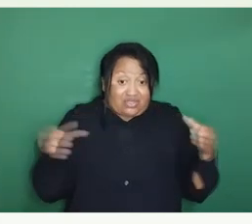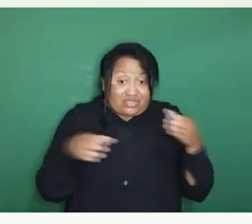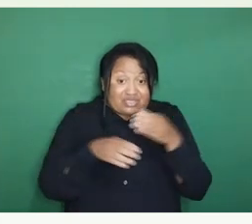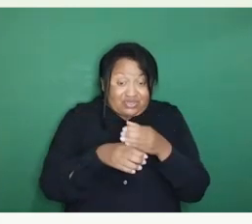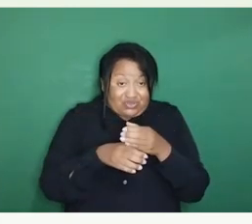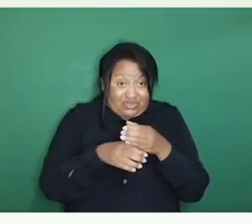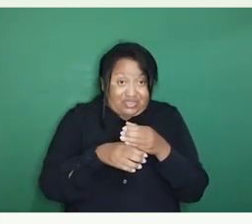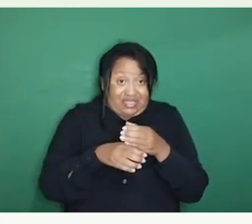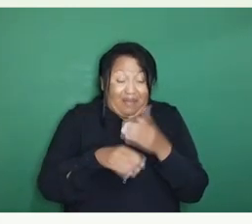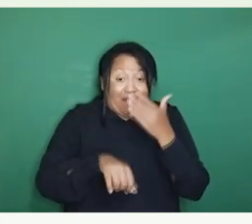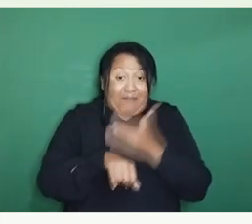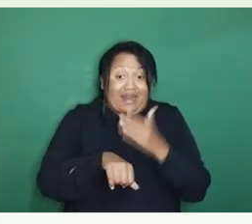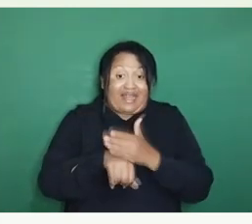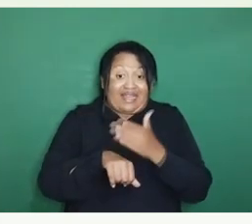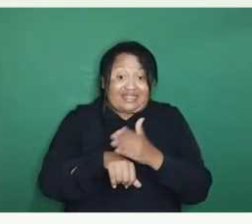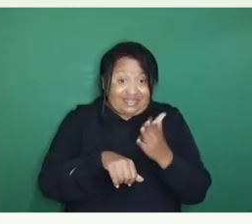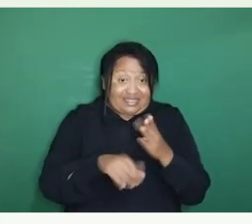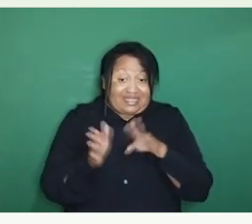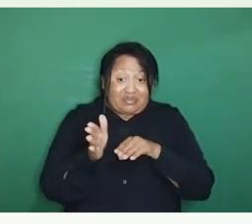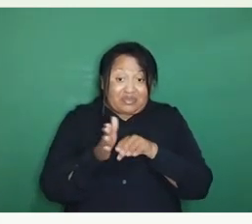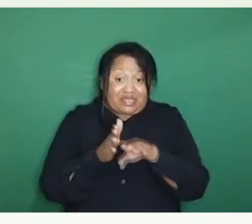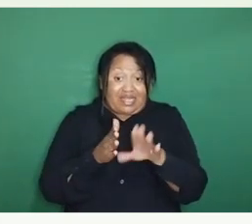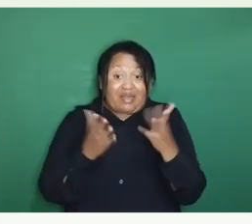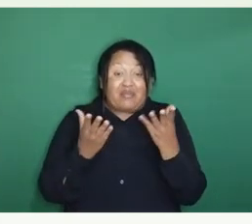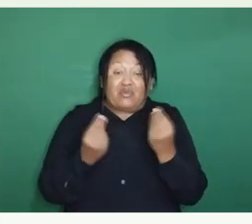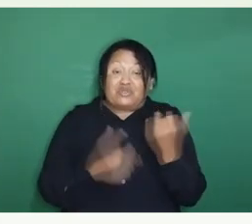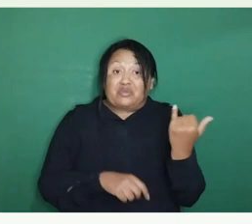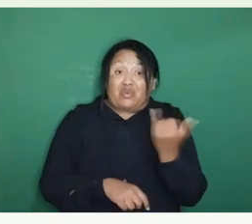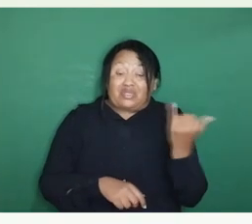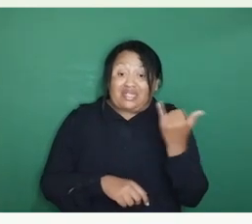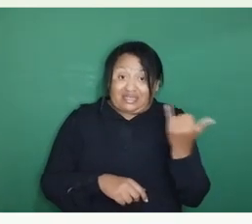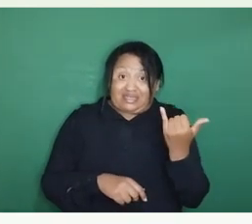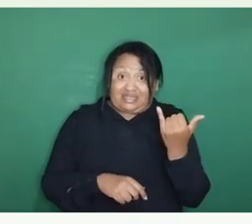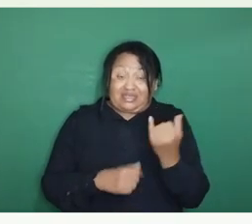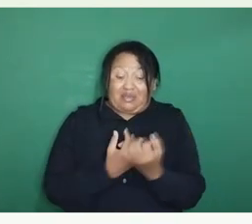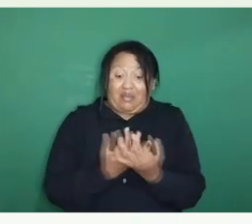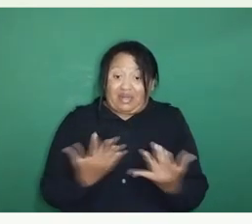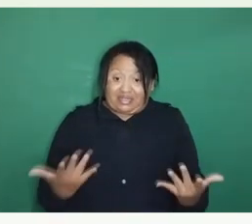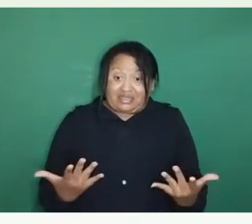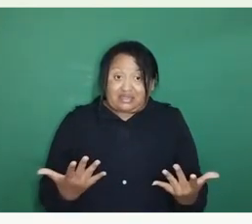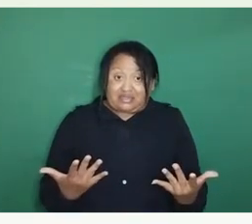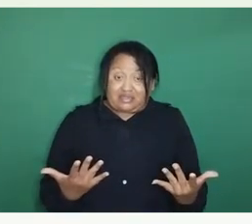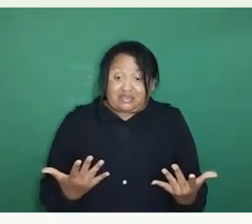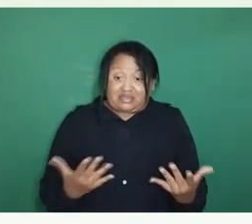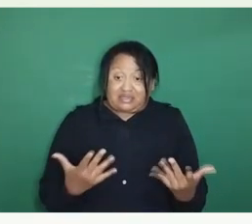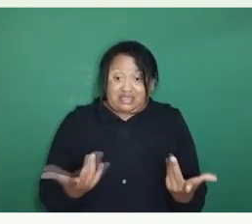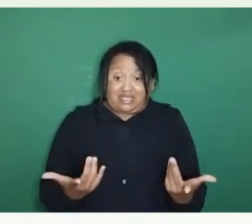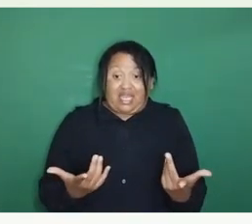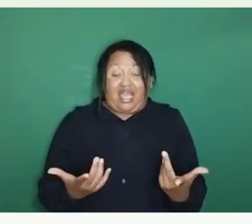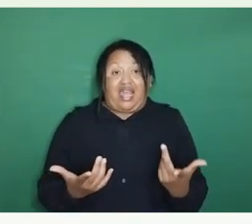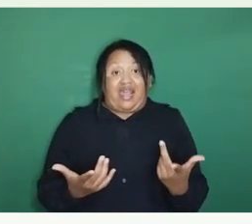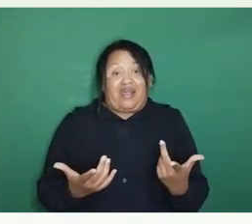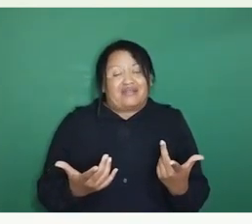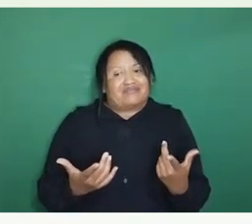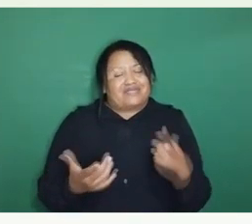o solo afetando a mineralização da matéria orgânica e consequentemente disponibilização